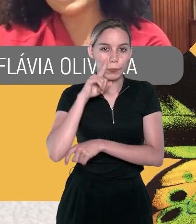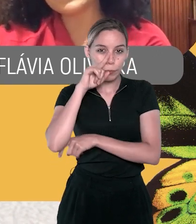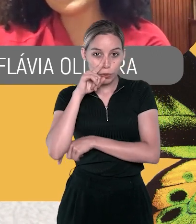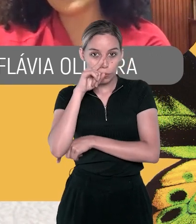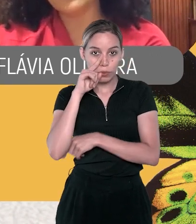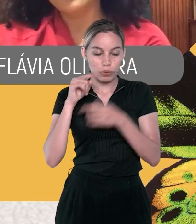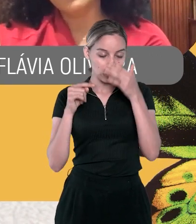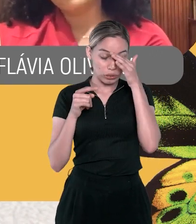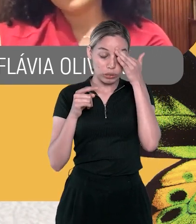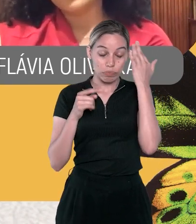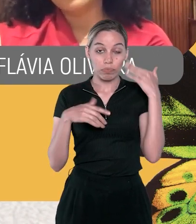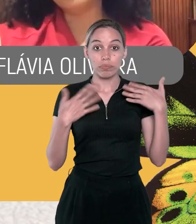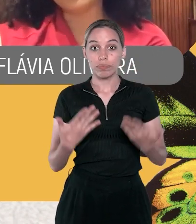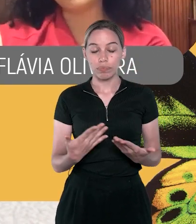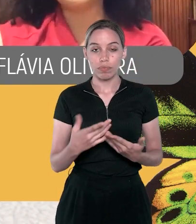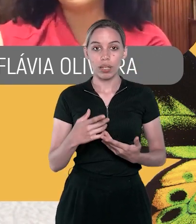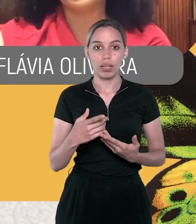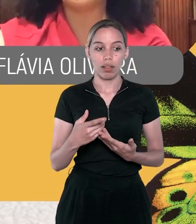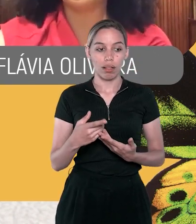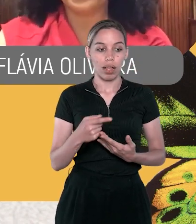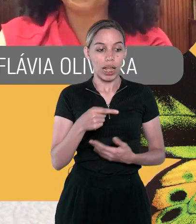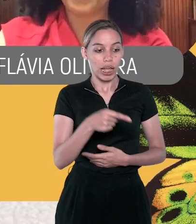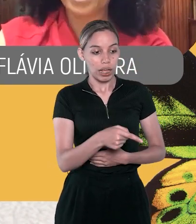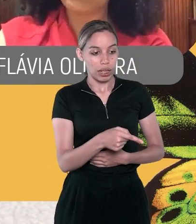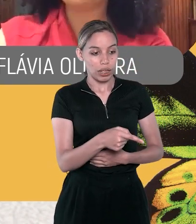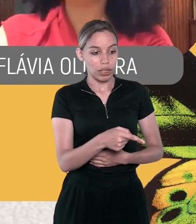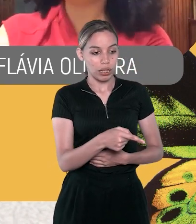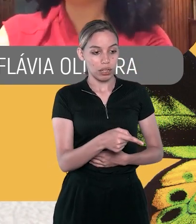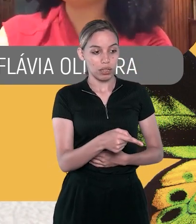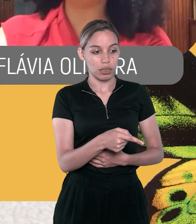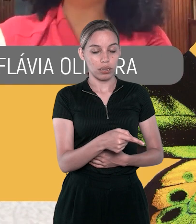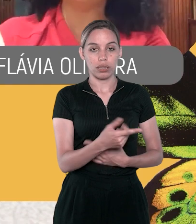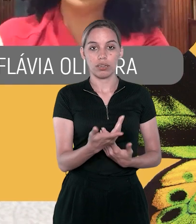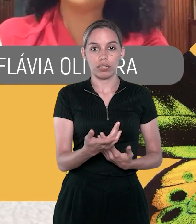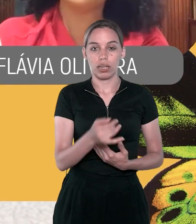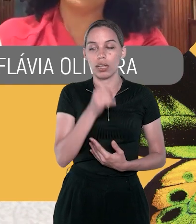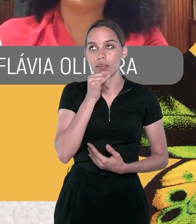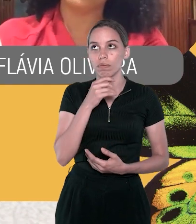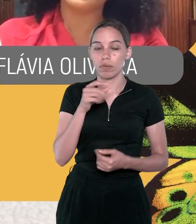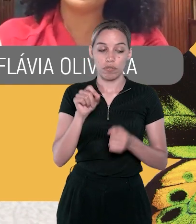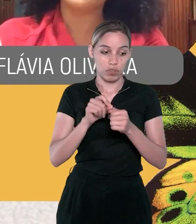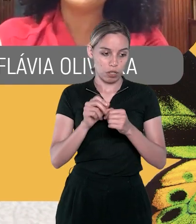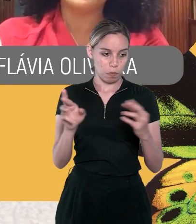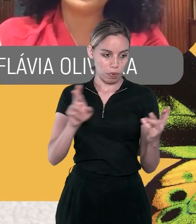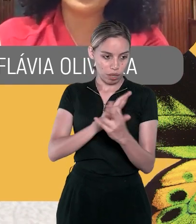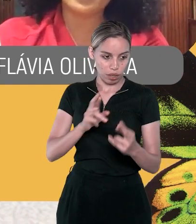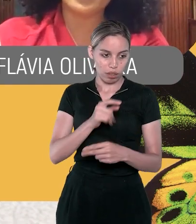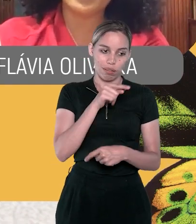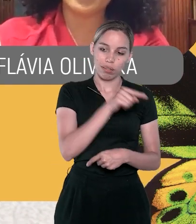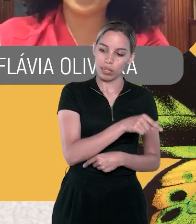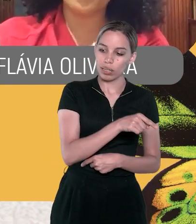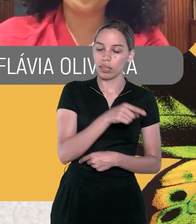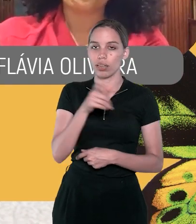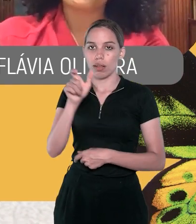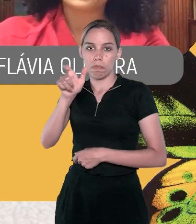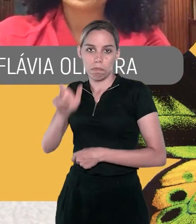essa relação do jovem negro periférico ou das pessoas negras, né,